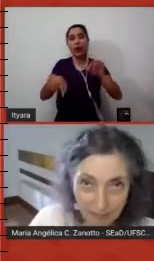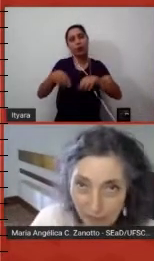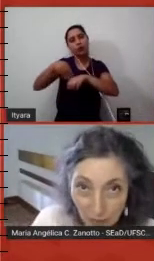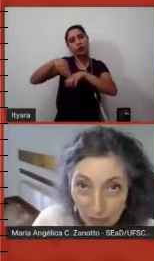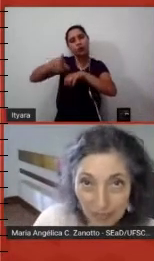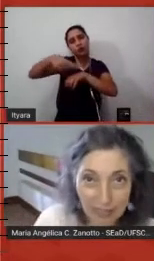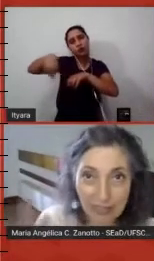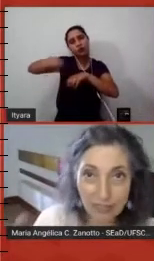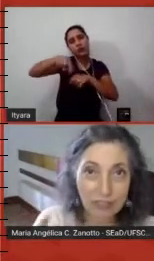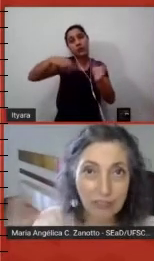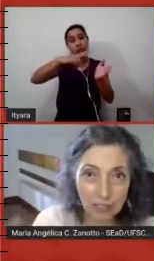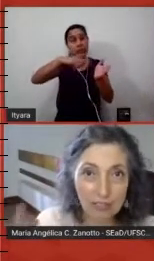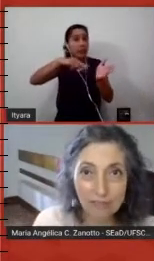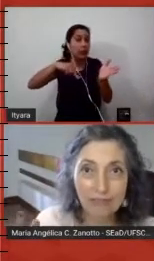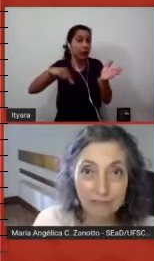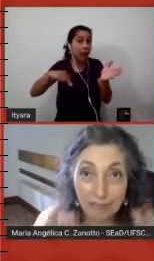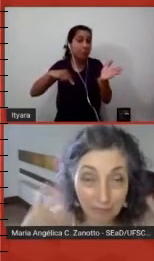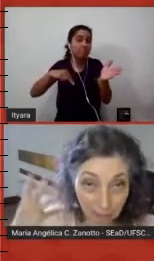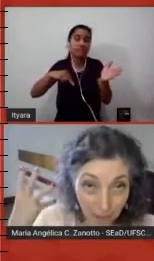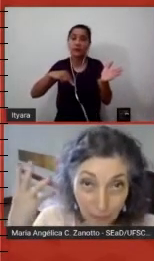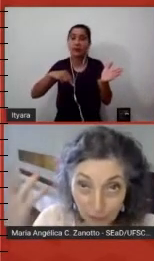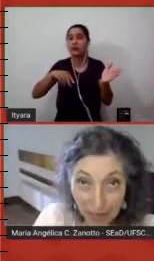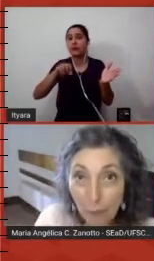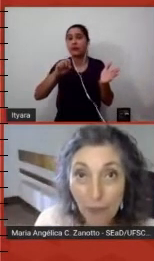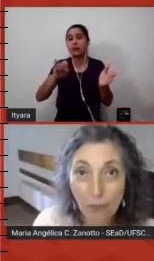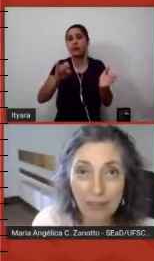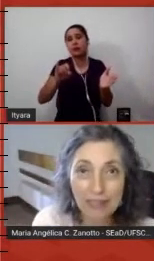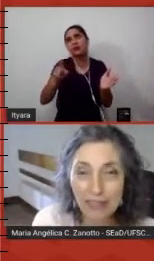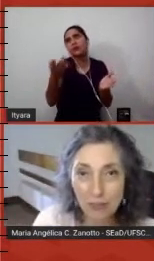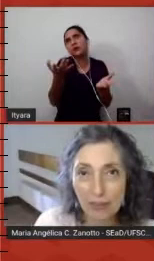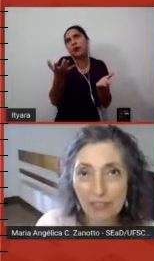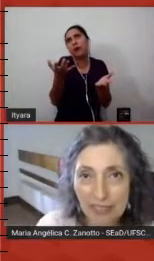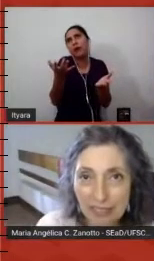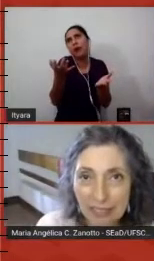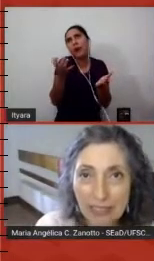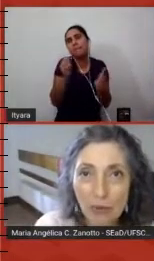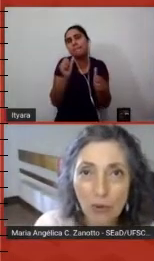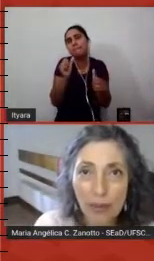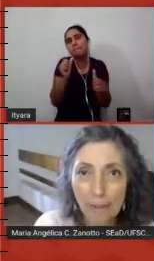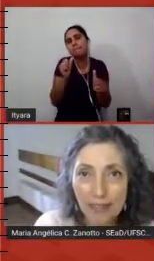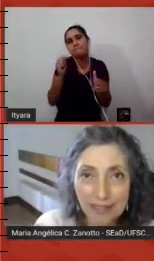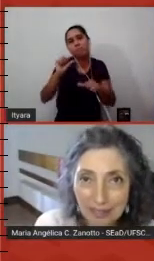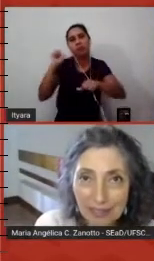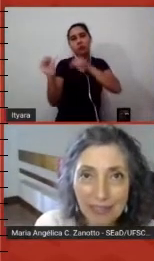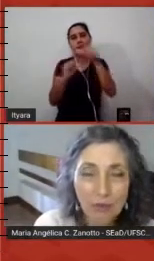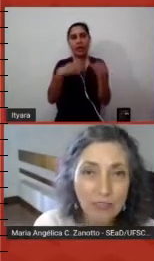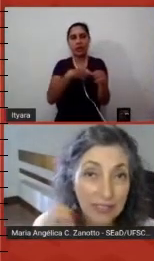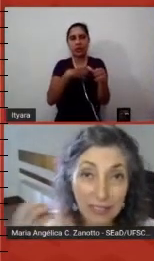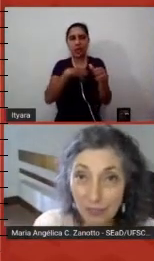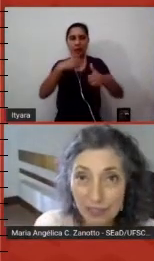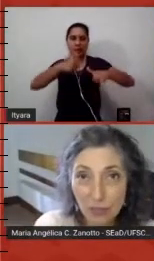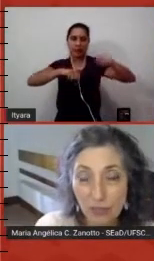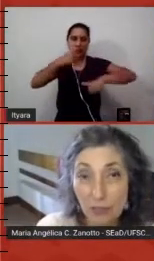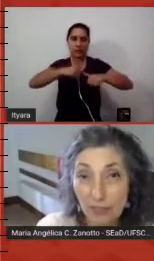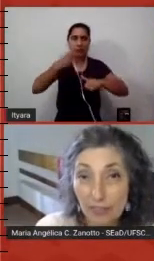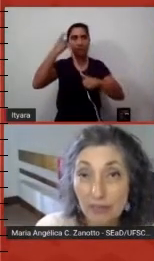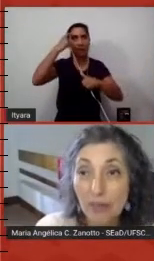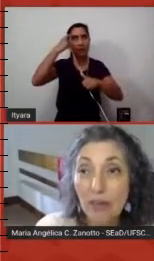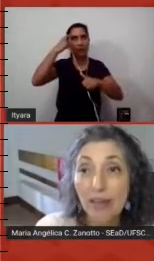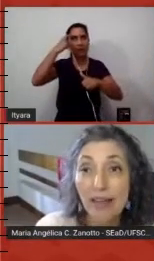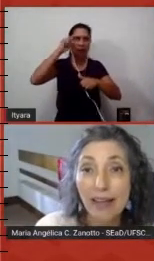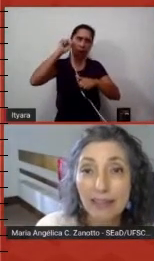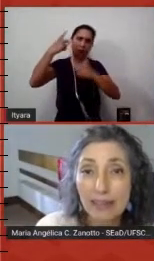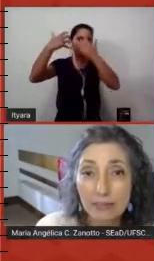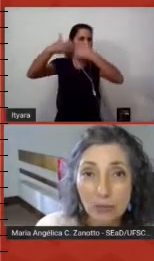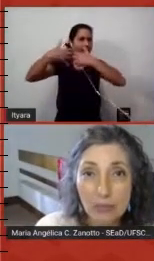quem gostaria de mudar um pouco o mindset sobre avaliação, ou repensar, ou fazer reflexões sobre